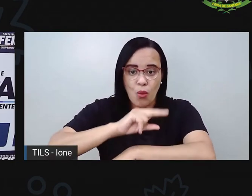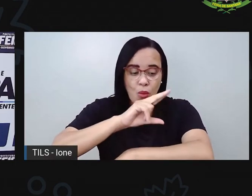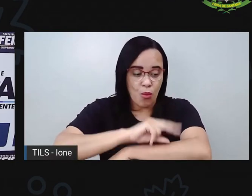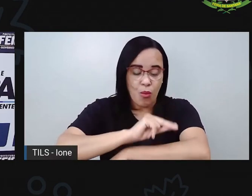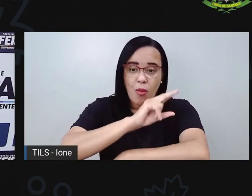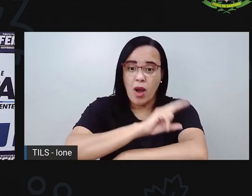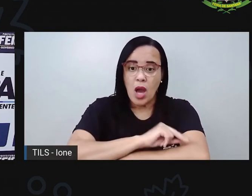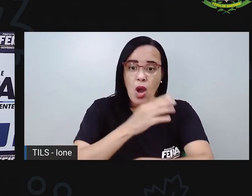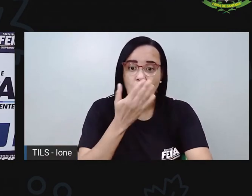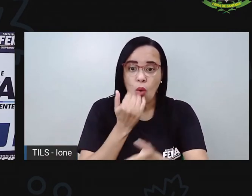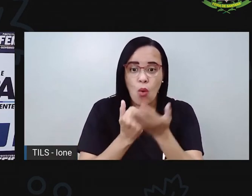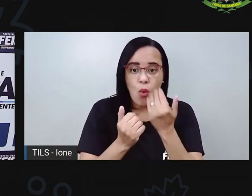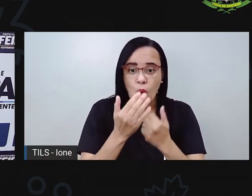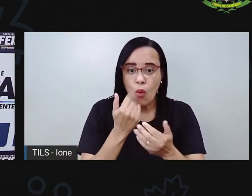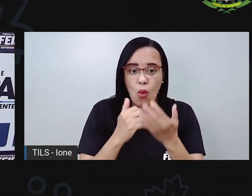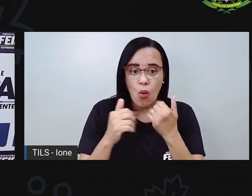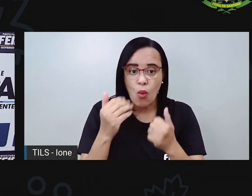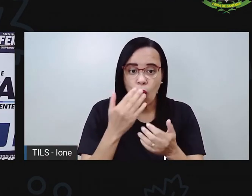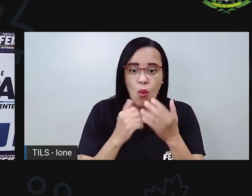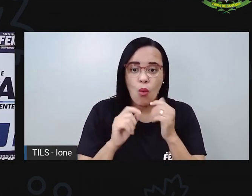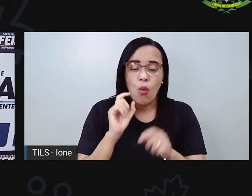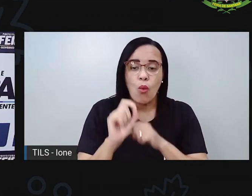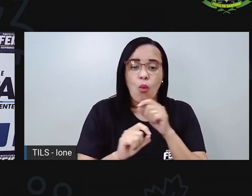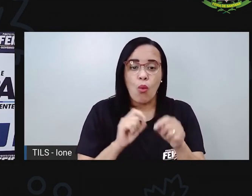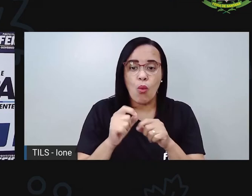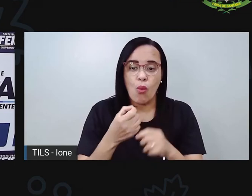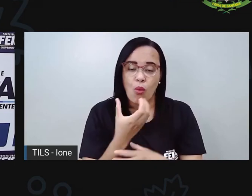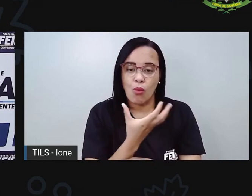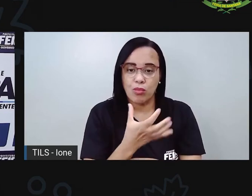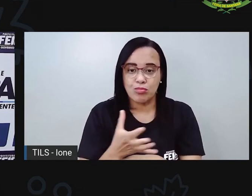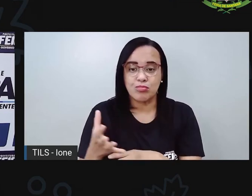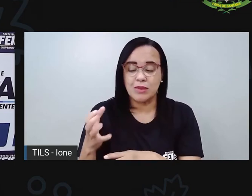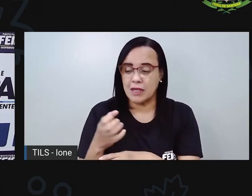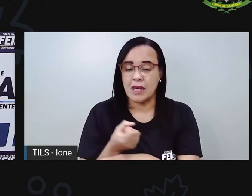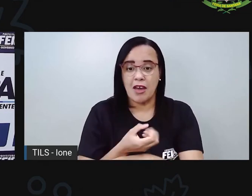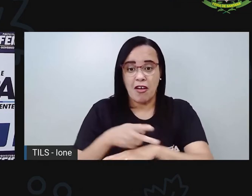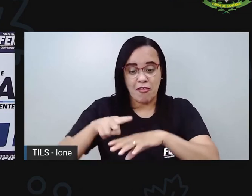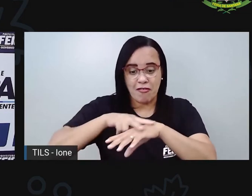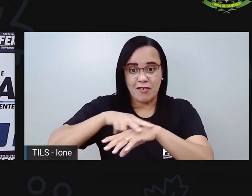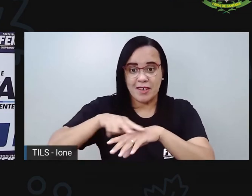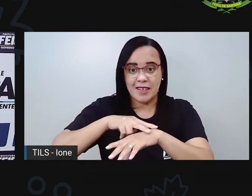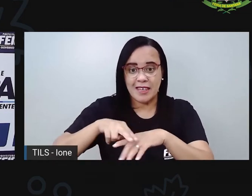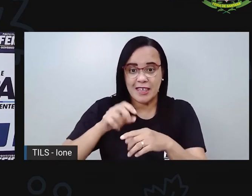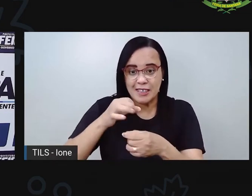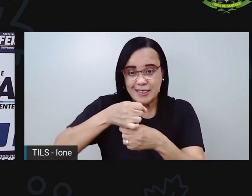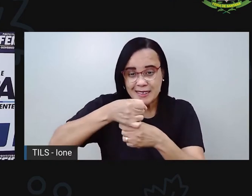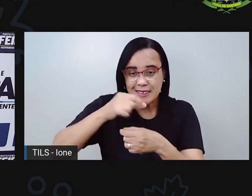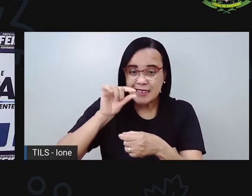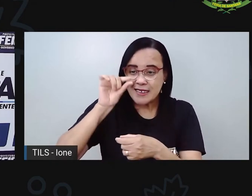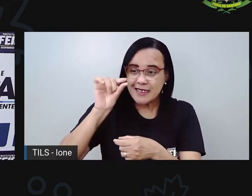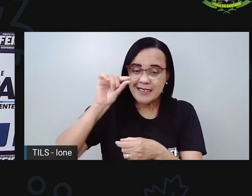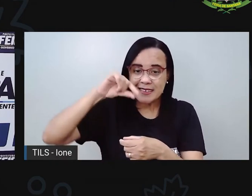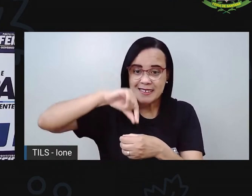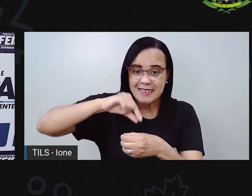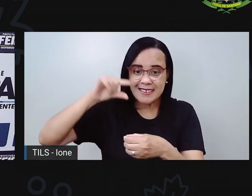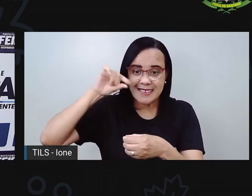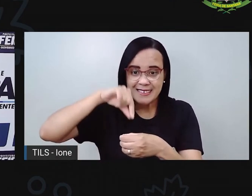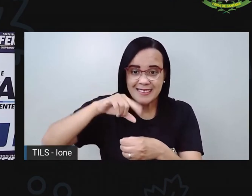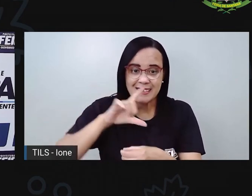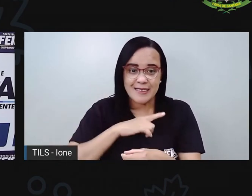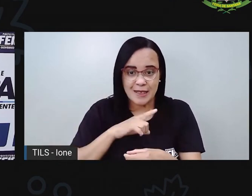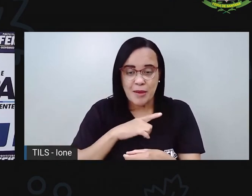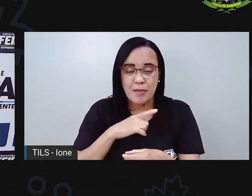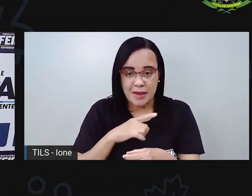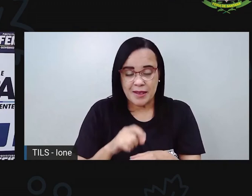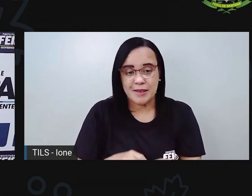vegetariano isso mesmo ele gosta de comer folhinha sementes Por isso que às vezes eles Hoy las pontinha nosso